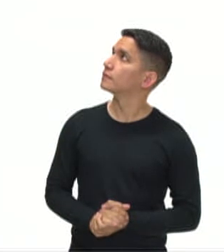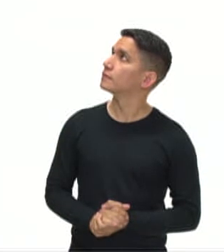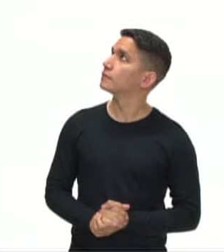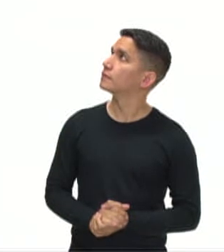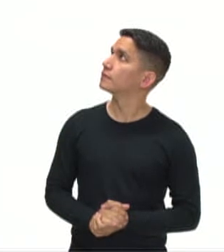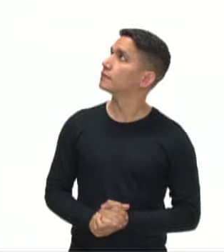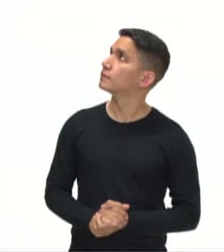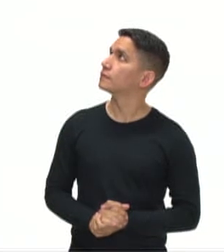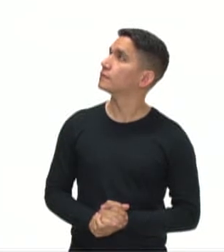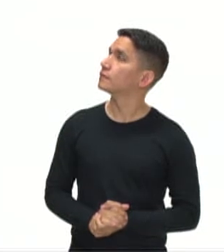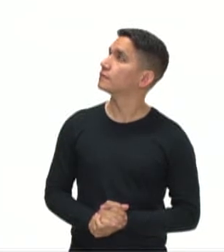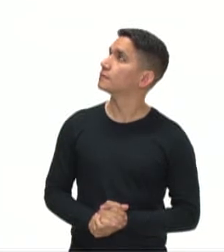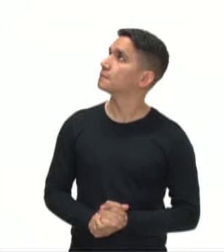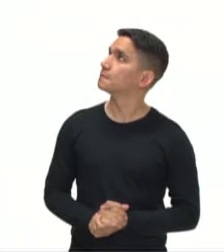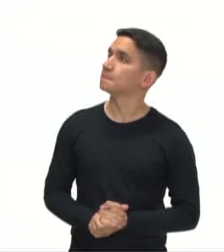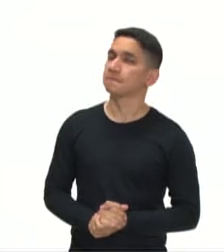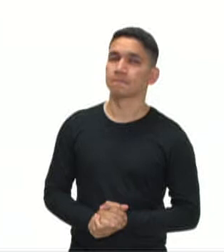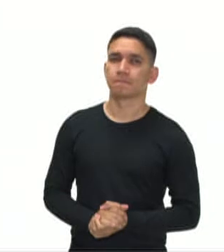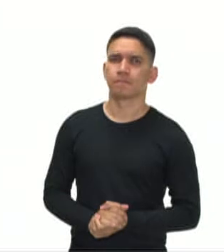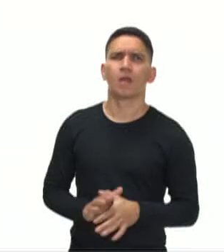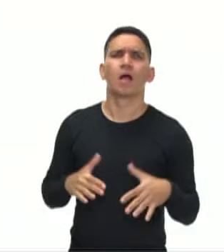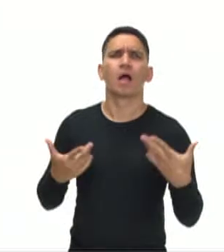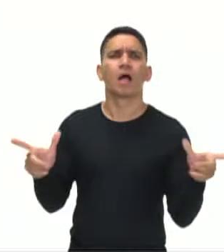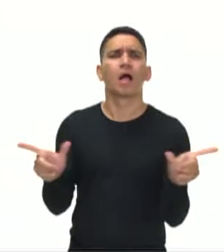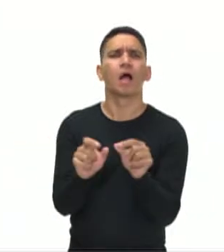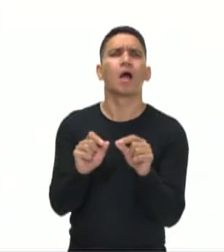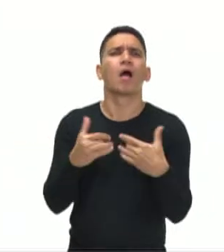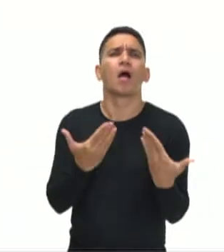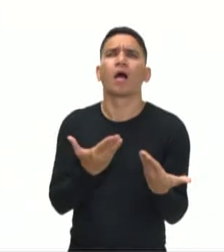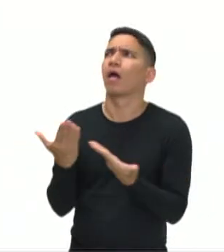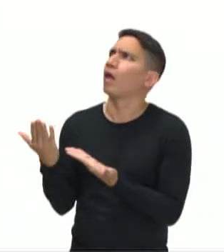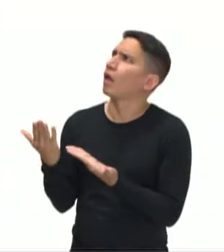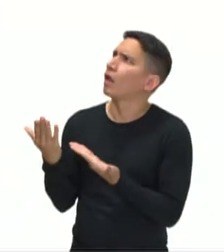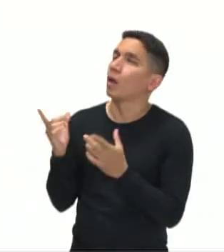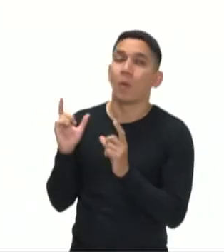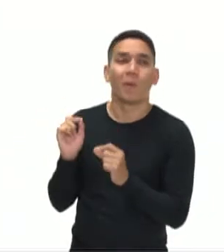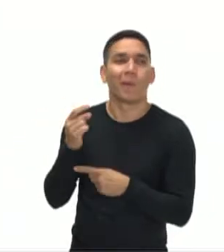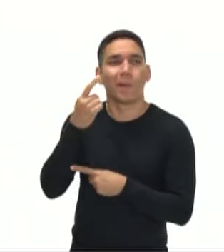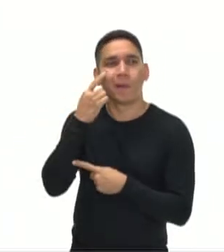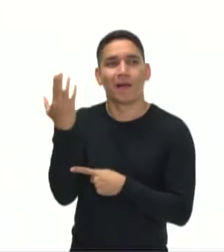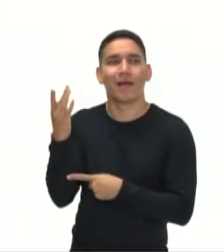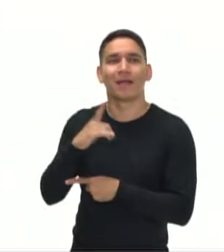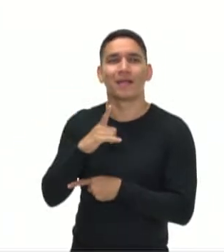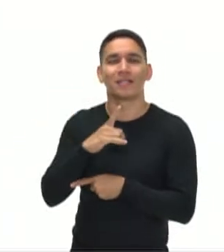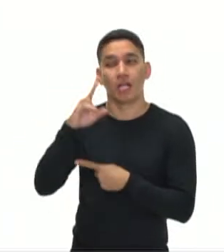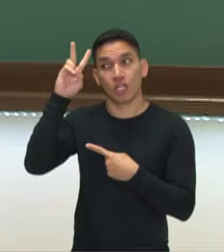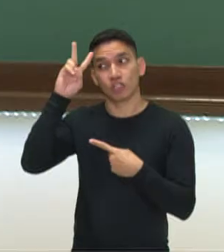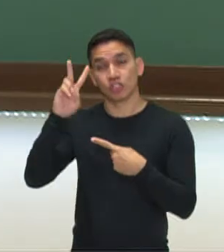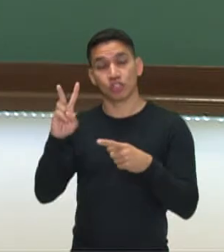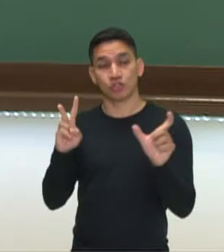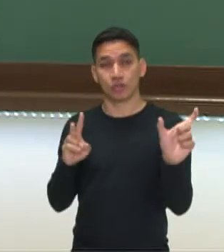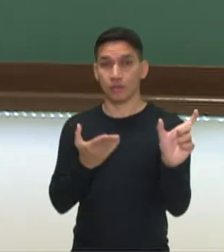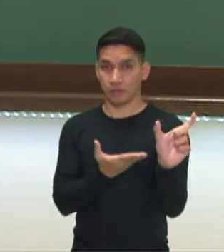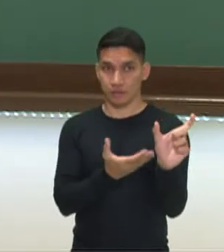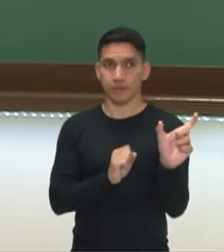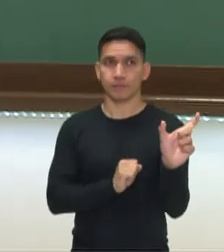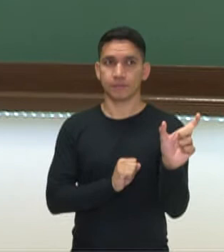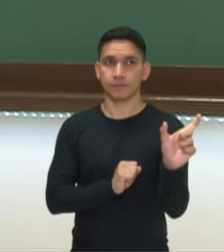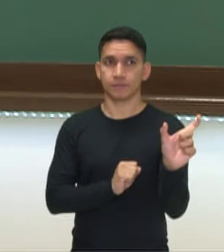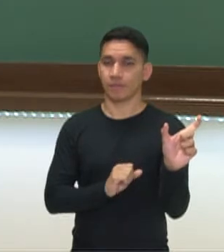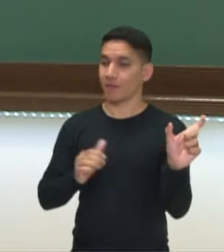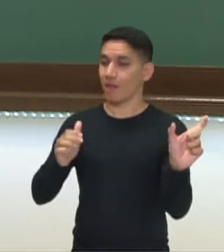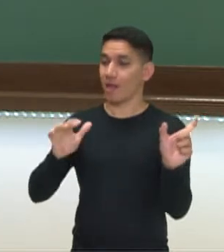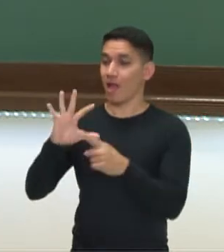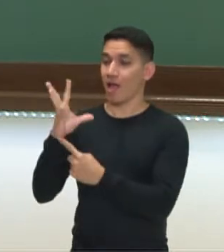por Eduardo Galeano. Onde que está a contração aqui, professor? Ó, entre história, a palavra história, e a